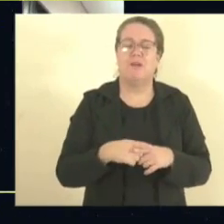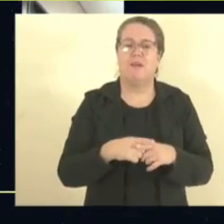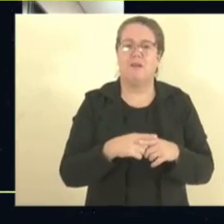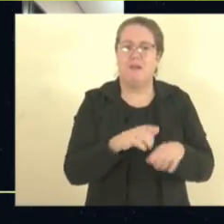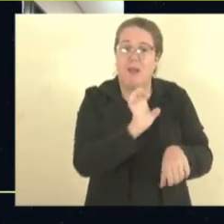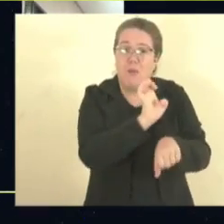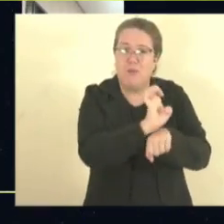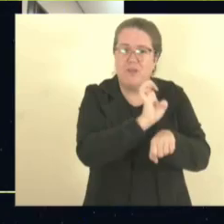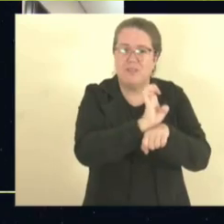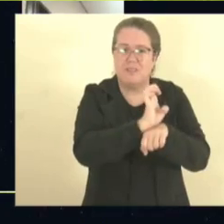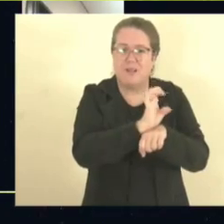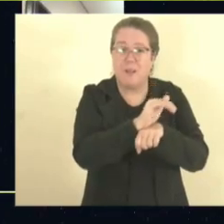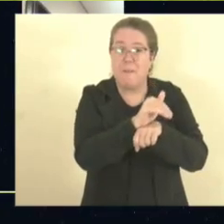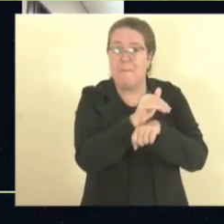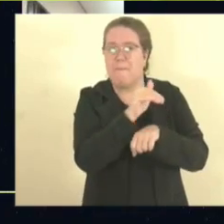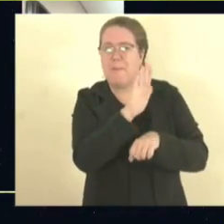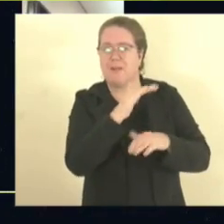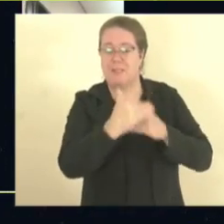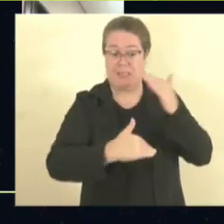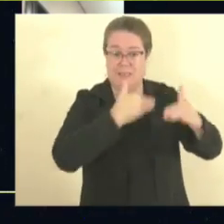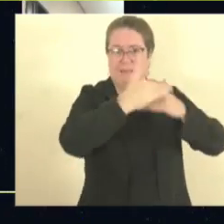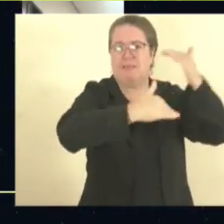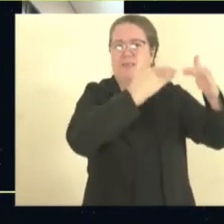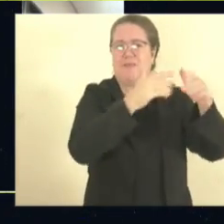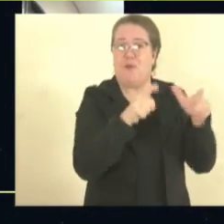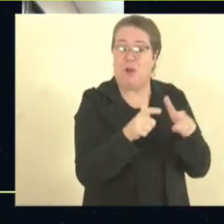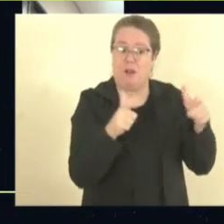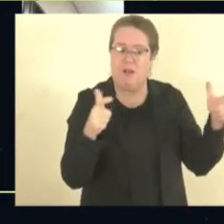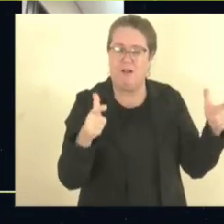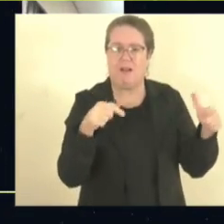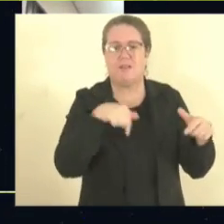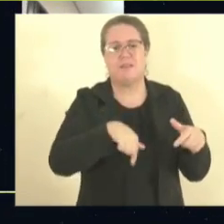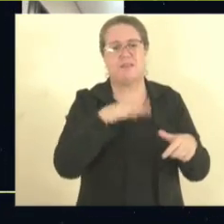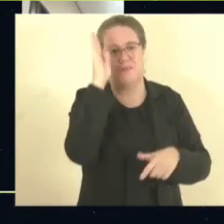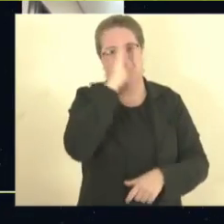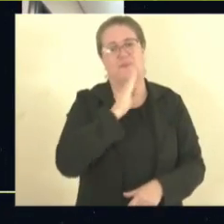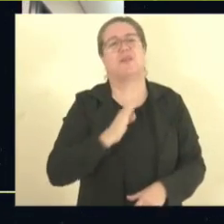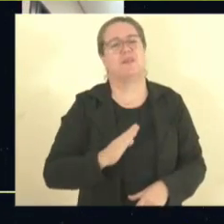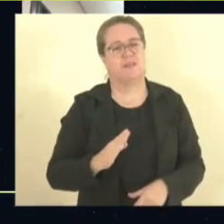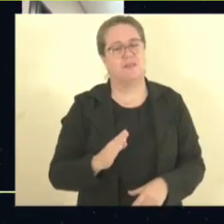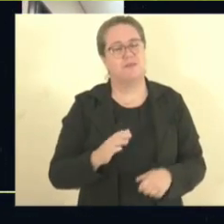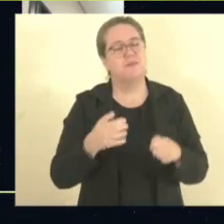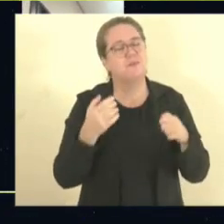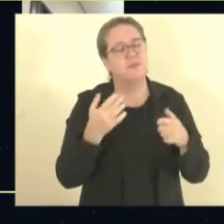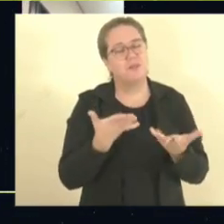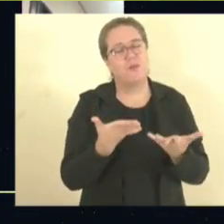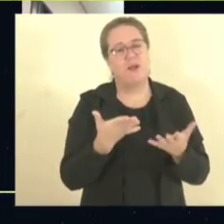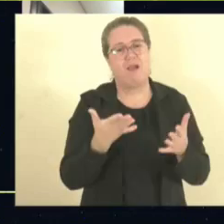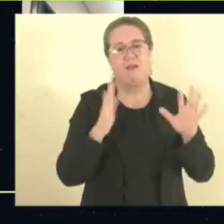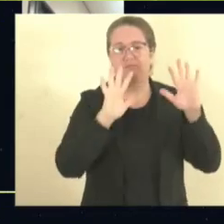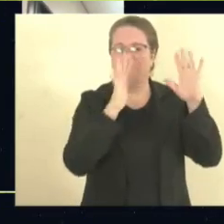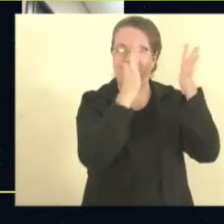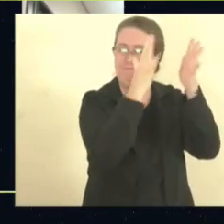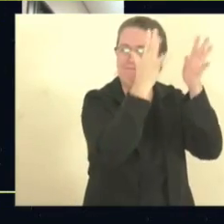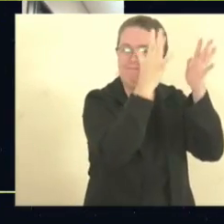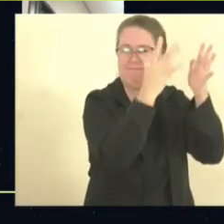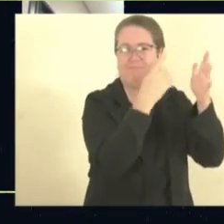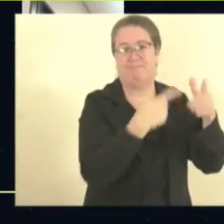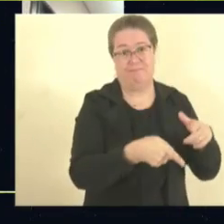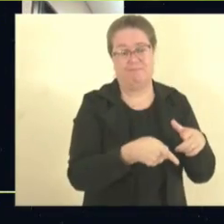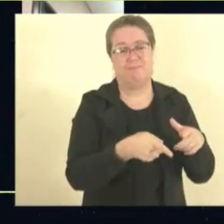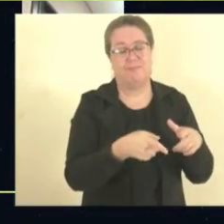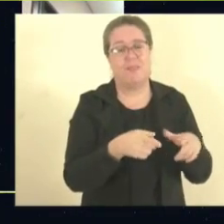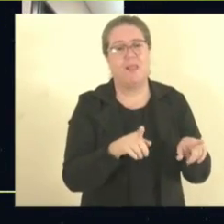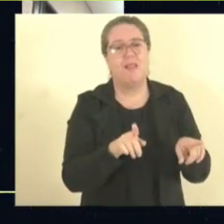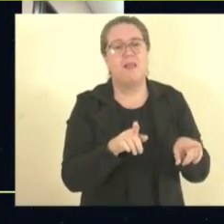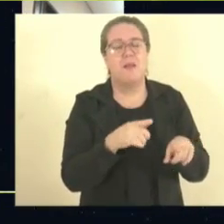que mais se desenvolve na região sudeste. Isso merece aplauso, isso merece confiança e tem a credibilidade da